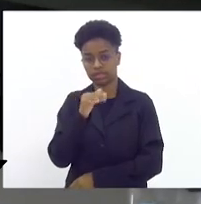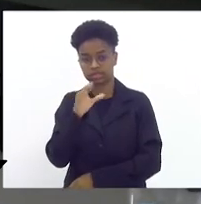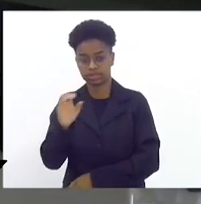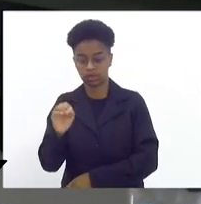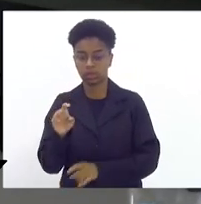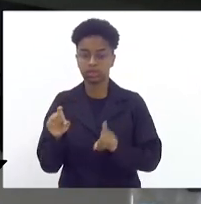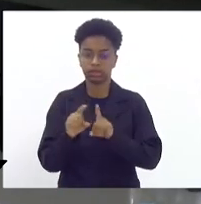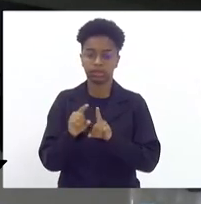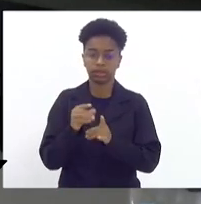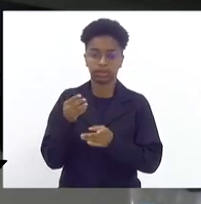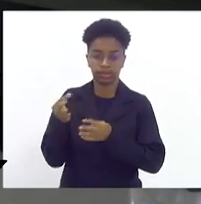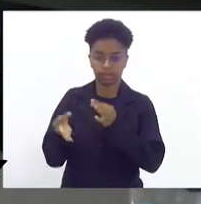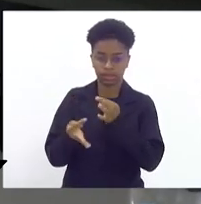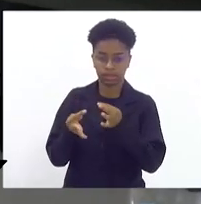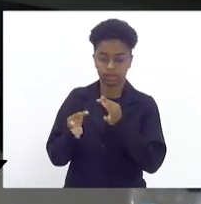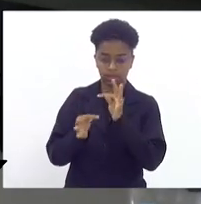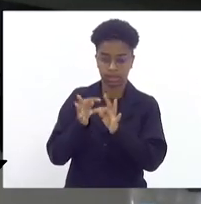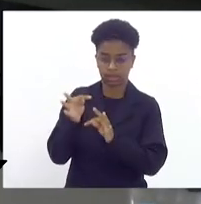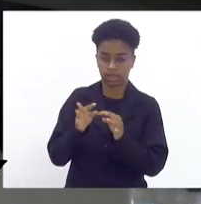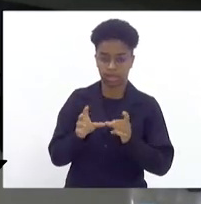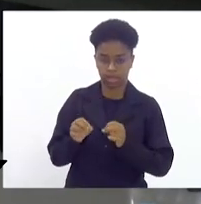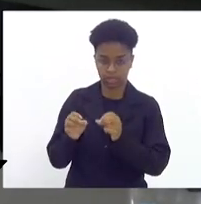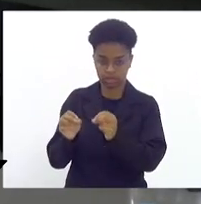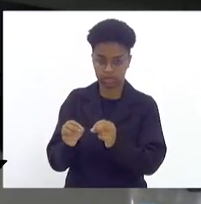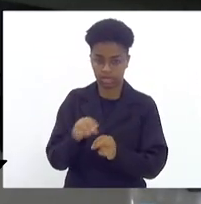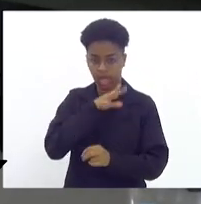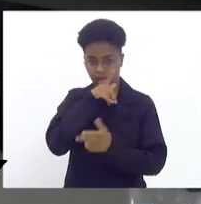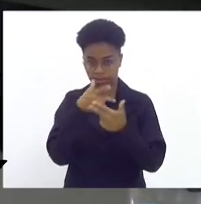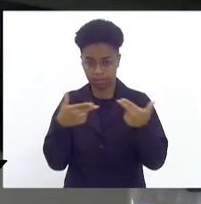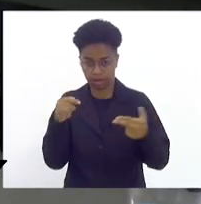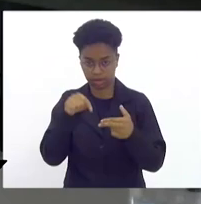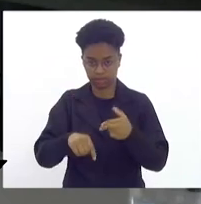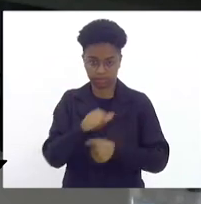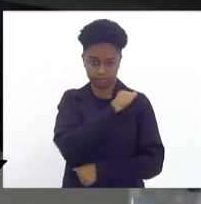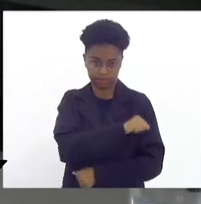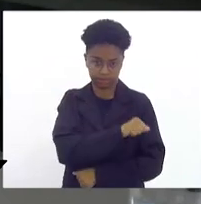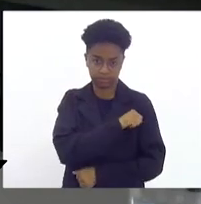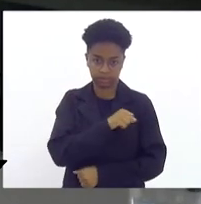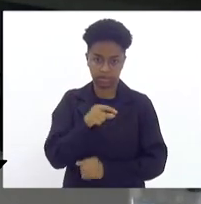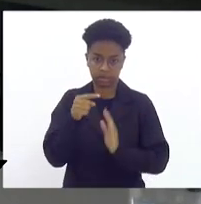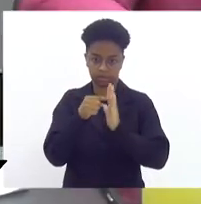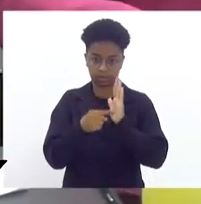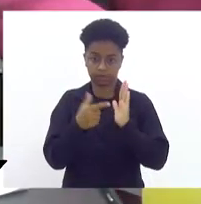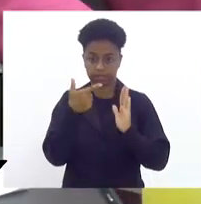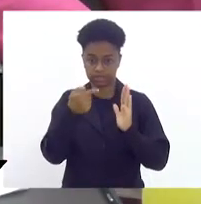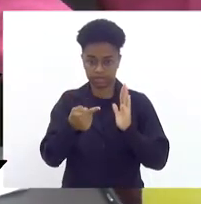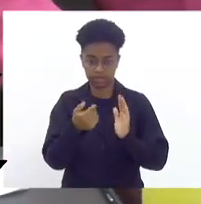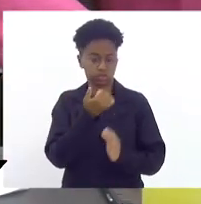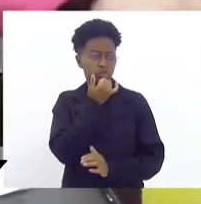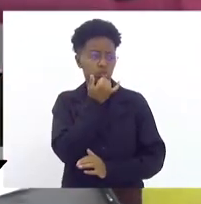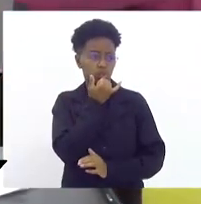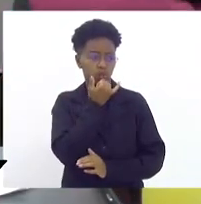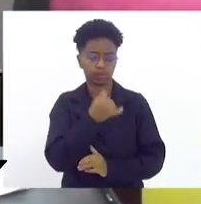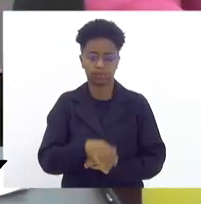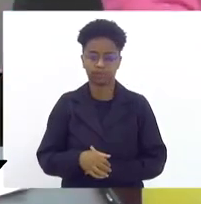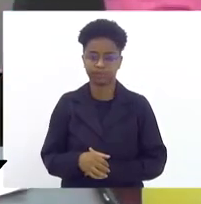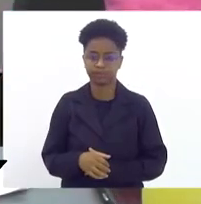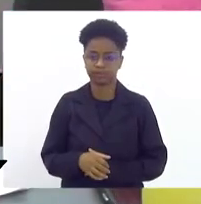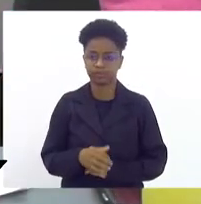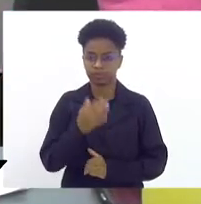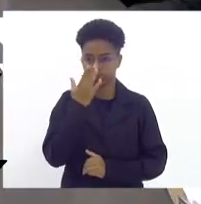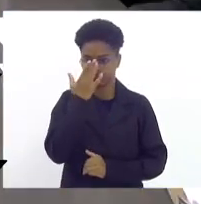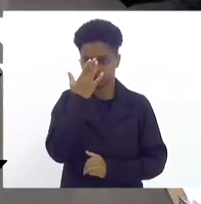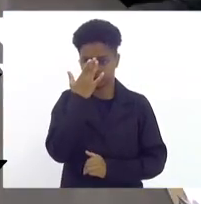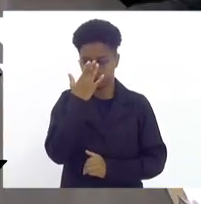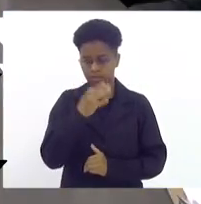outras providências. Qual é o projeto, hein? O 27, o item 27 da pauta. Desculpe. Senhor presidente, com a palavra ao